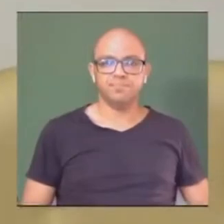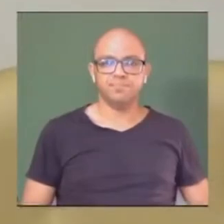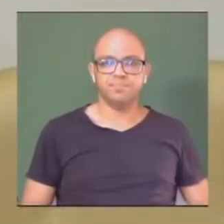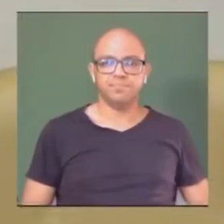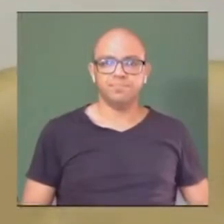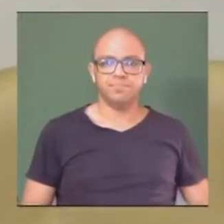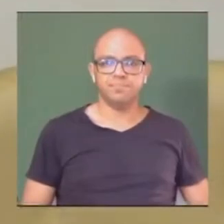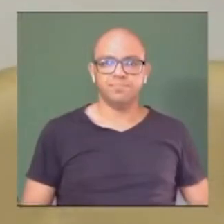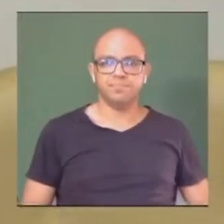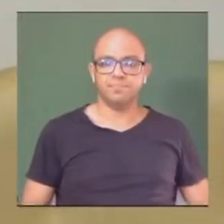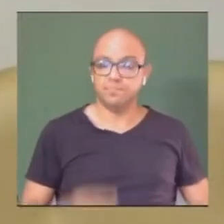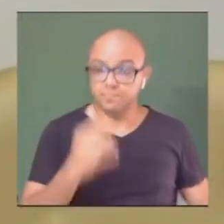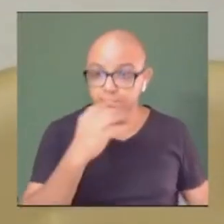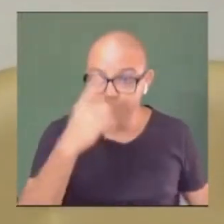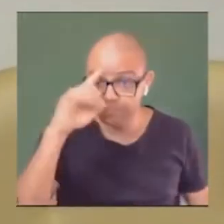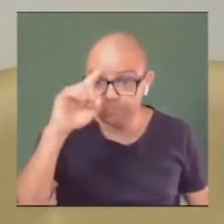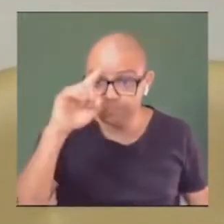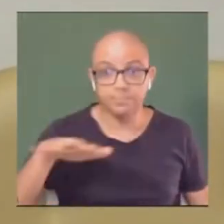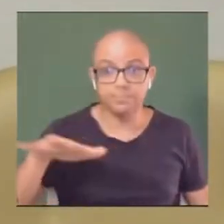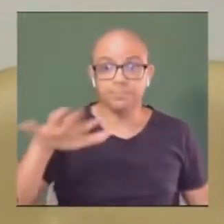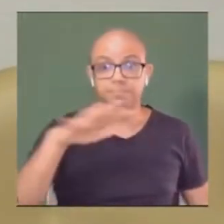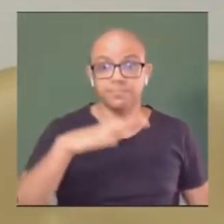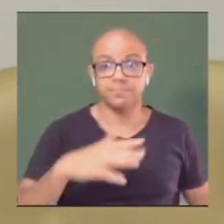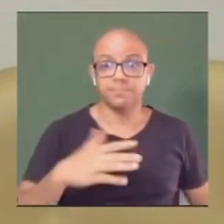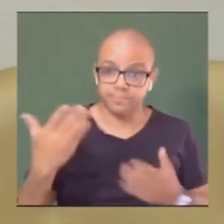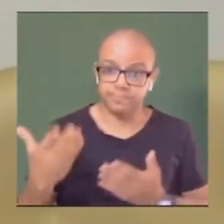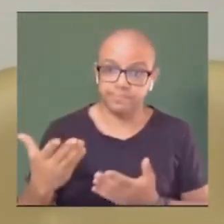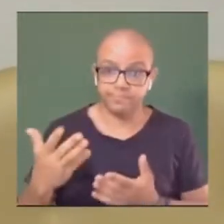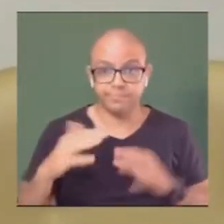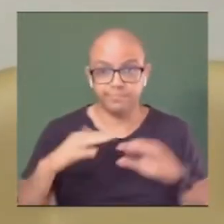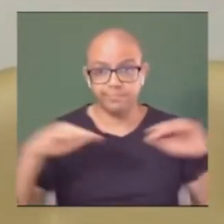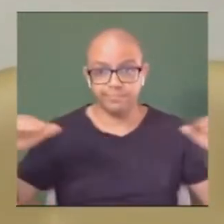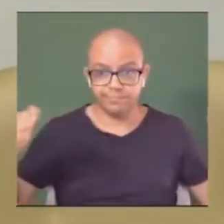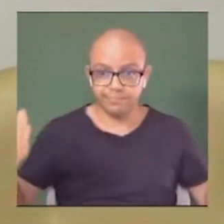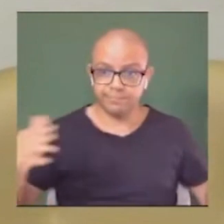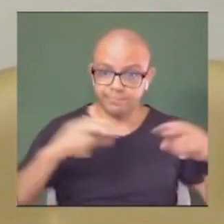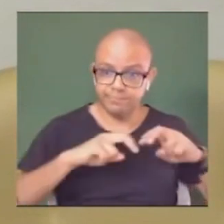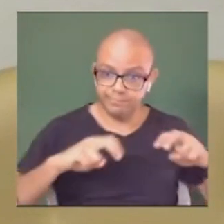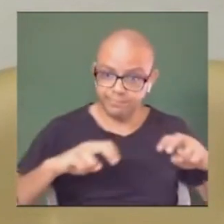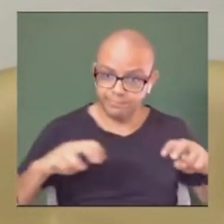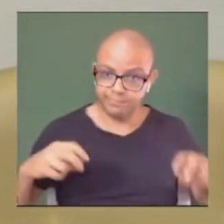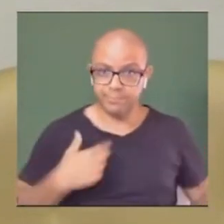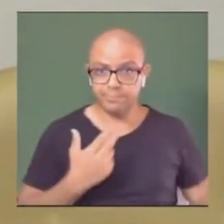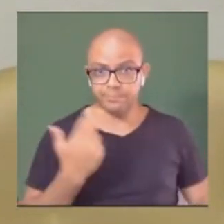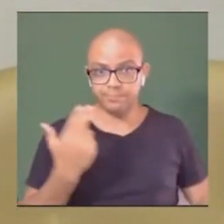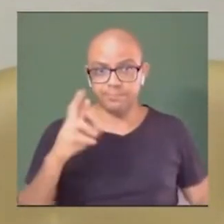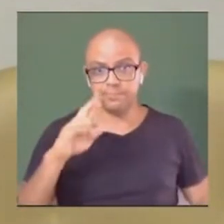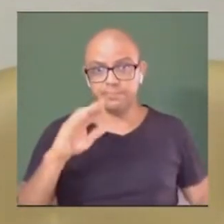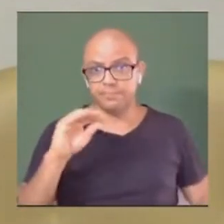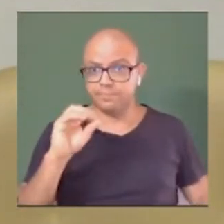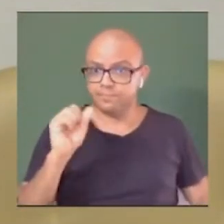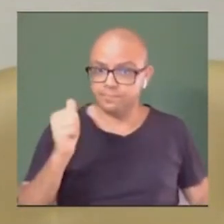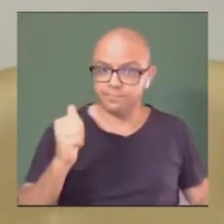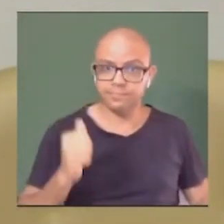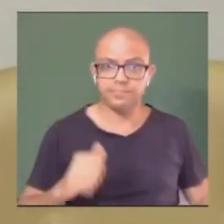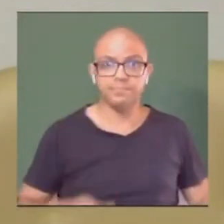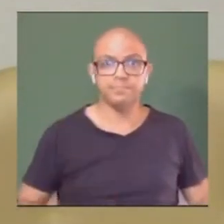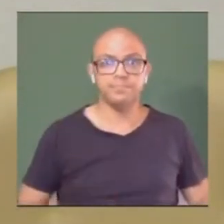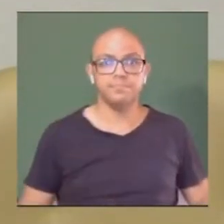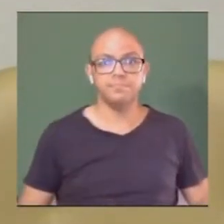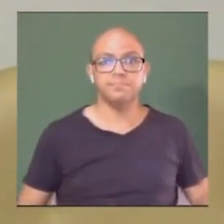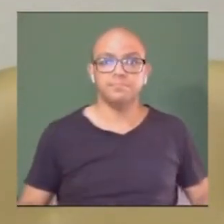bom dia a todos e todas bom dia à mesa eh sou Rosa Maria Araújo eh diretora sindical